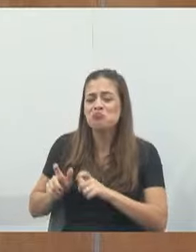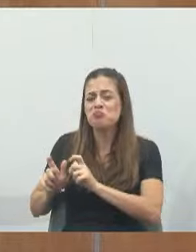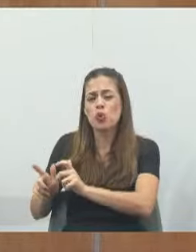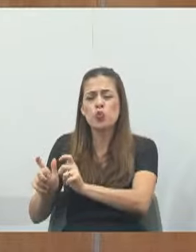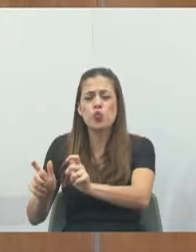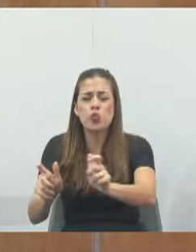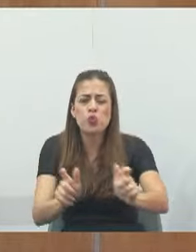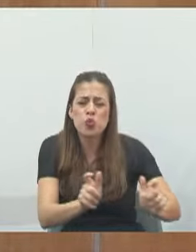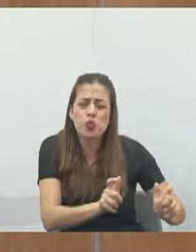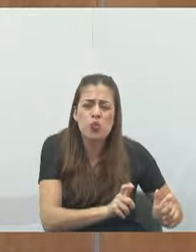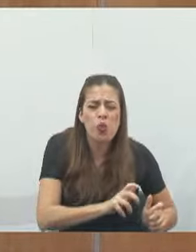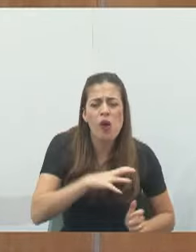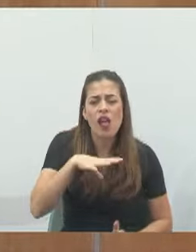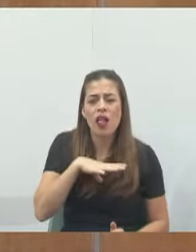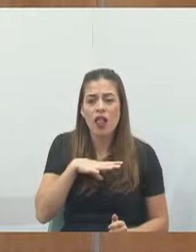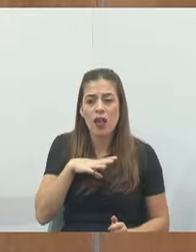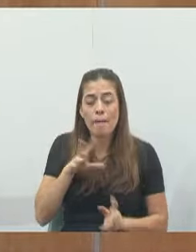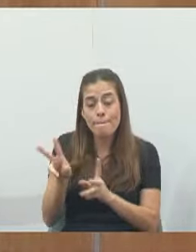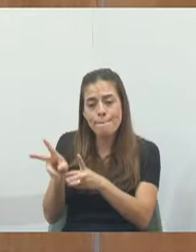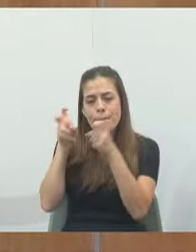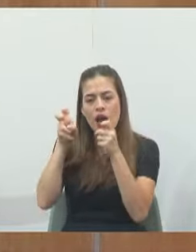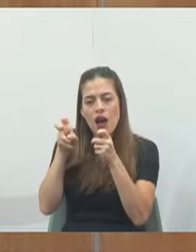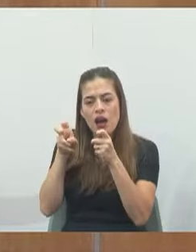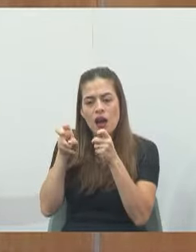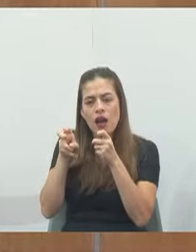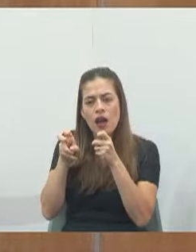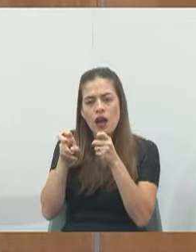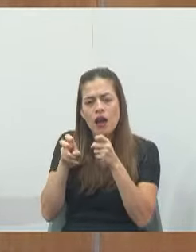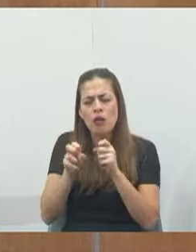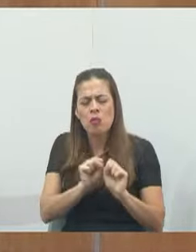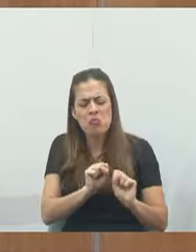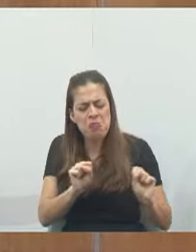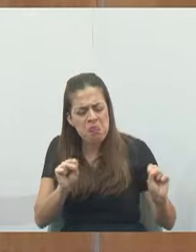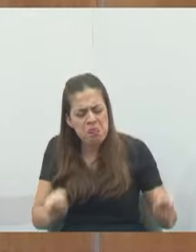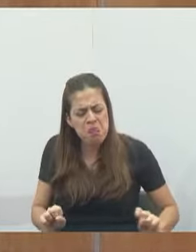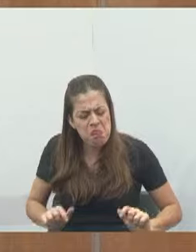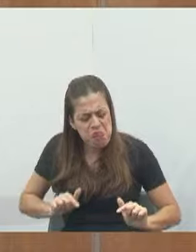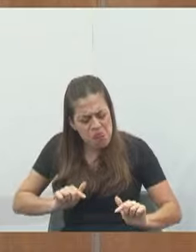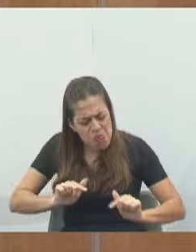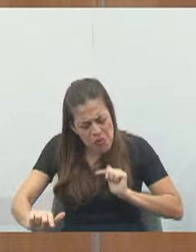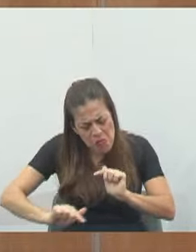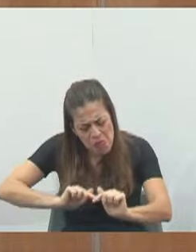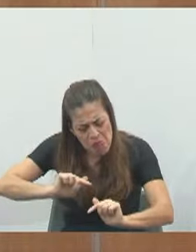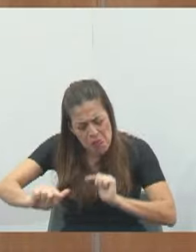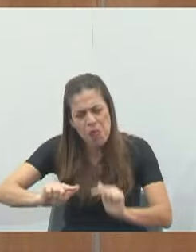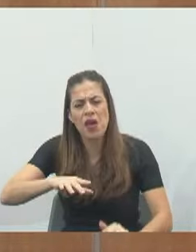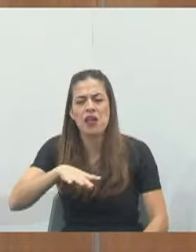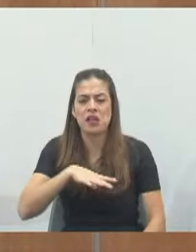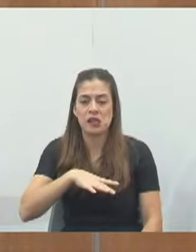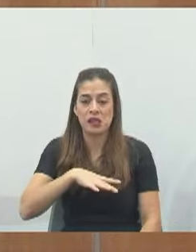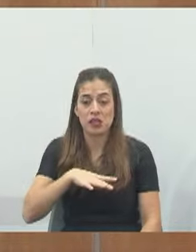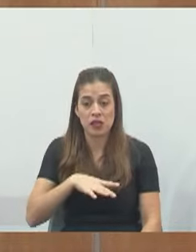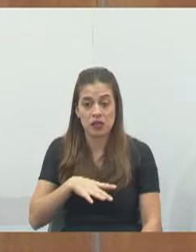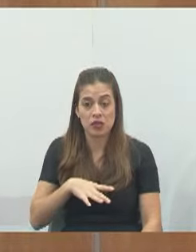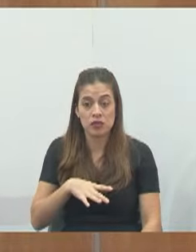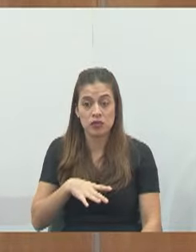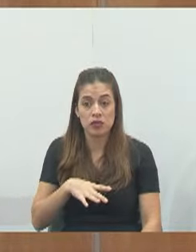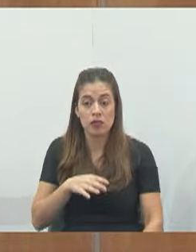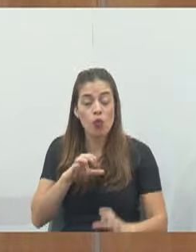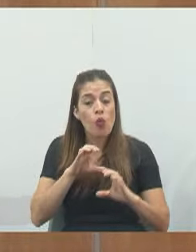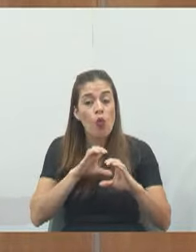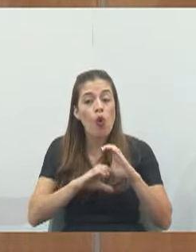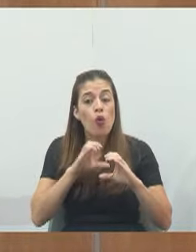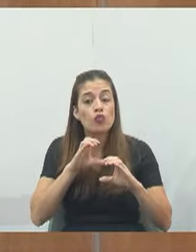nessa cidade, eu percebia o quanto que esses servidores trabalham pela cidade. Estou falando dos